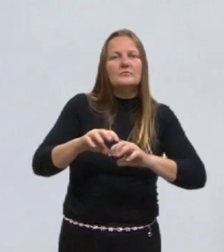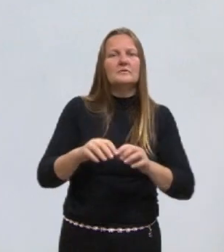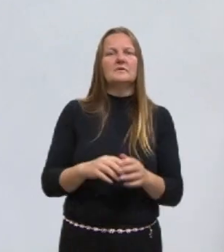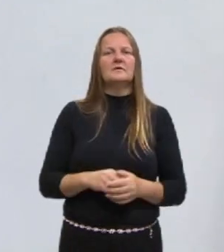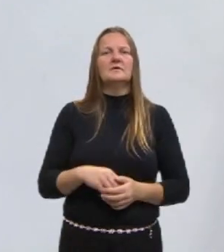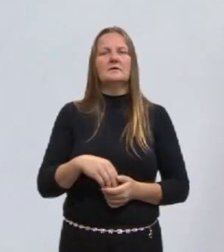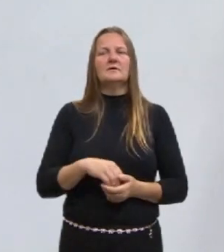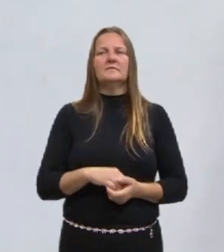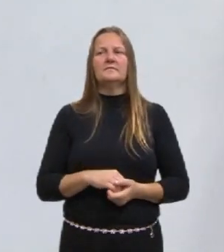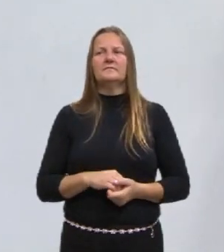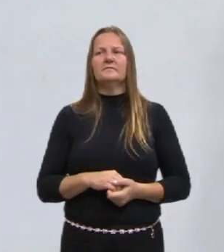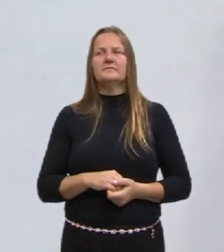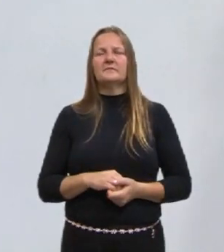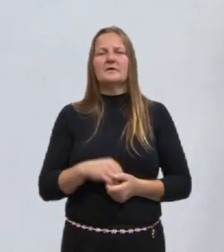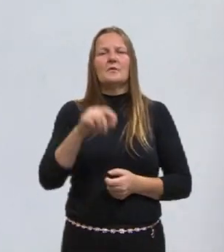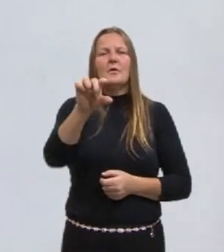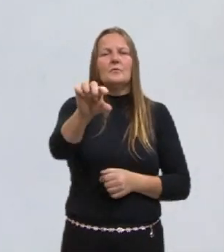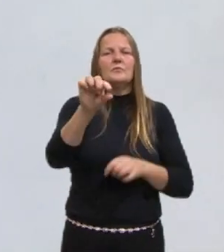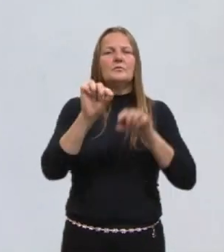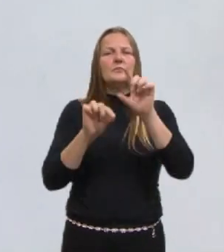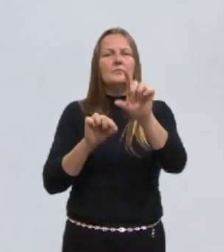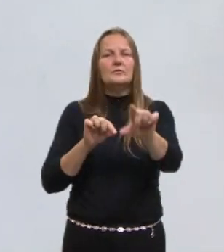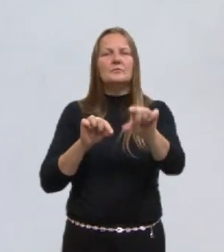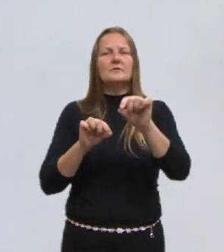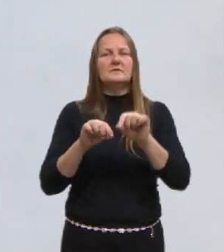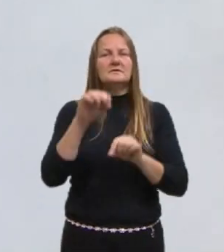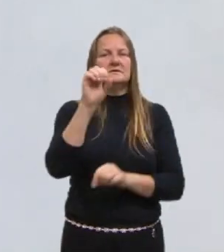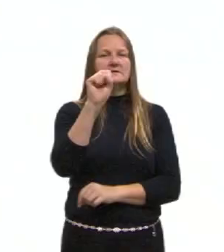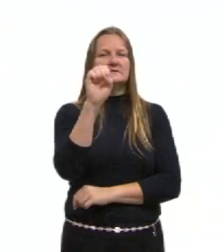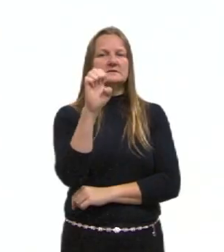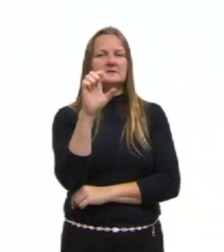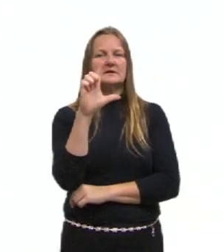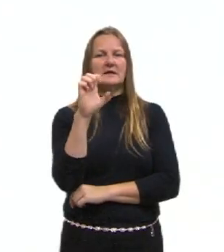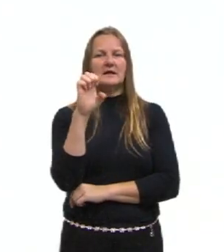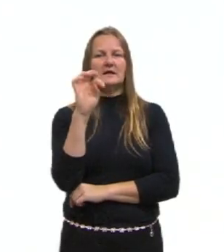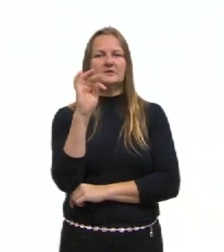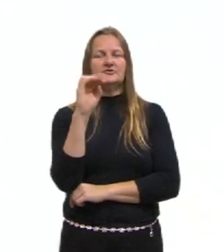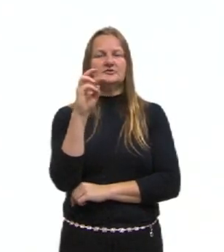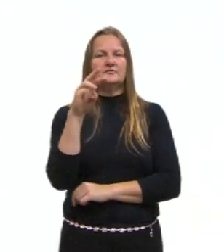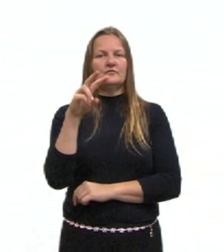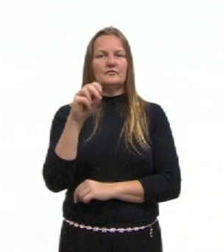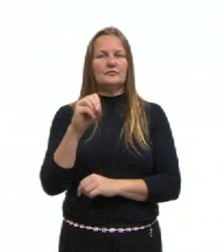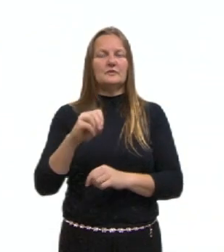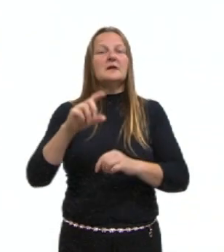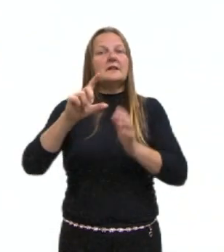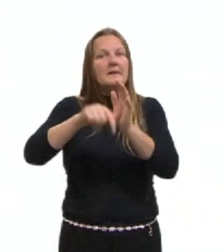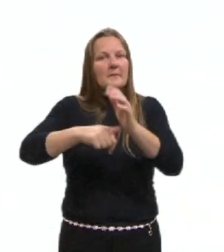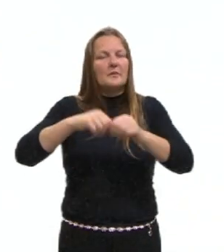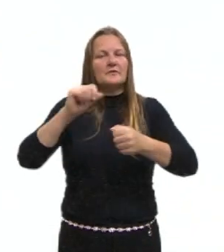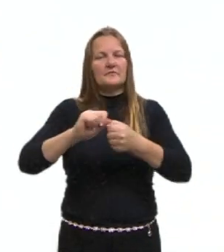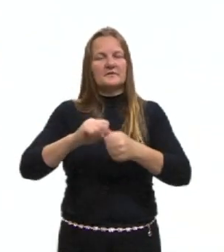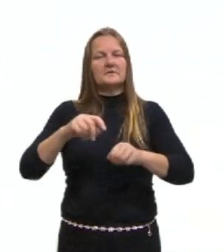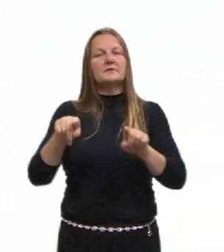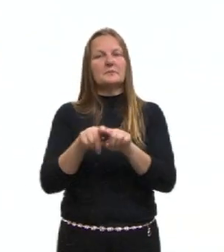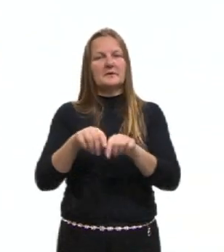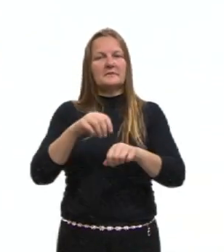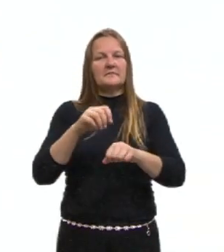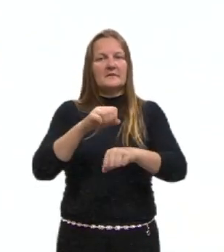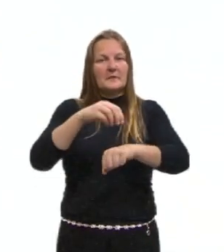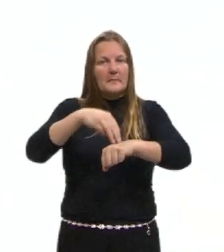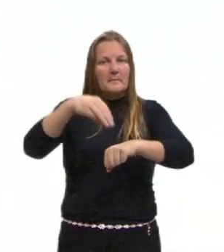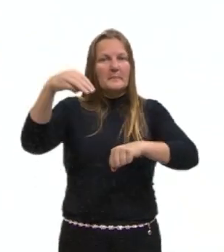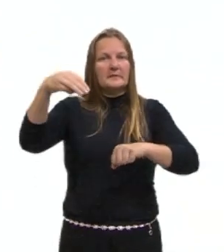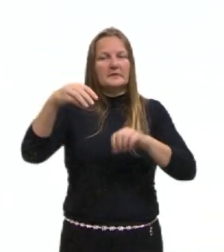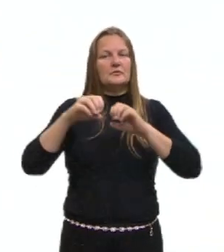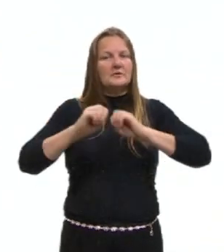antigo seletivo, né, que eles falavam. E depois, no mestrado, que daí eu fiz mestrado em ensino de